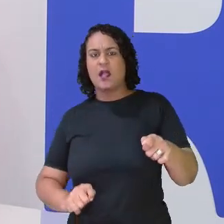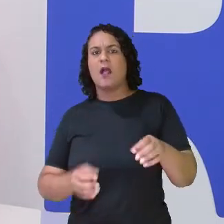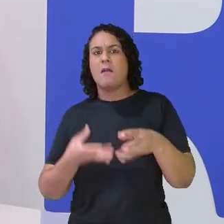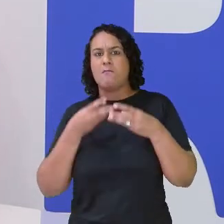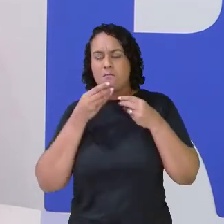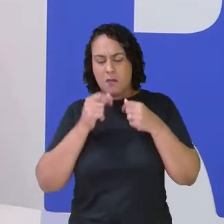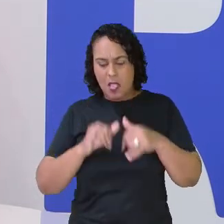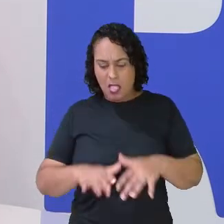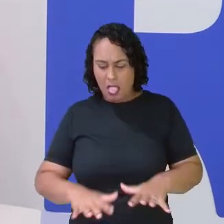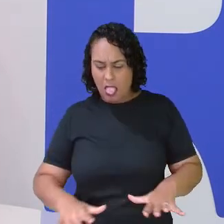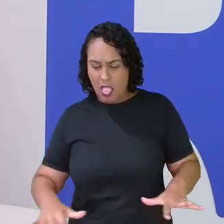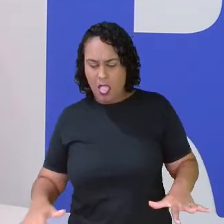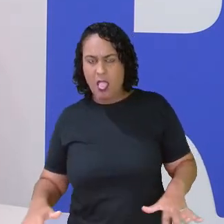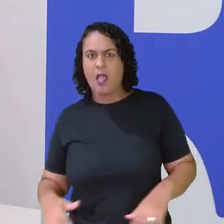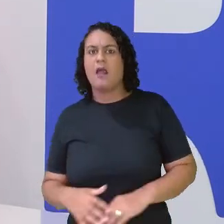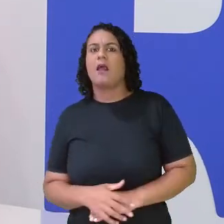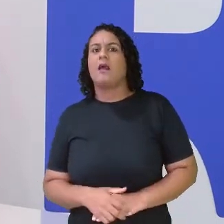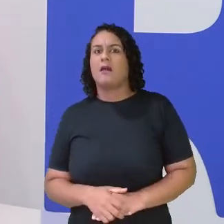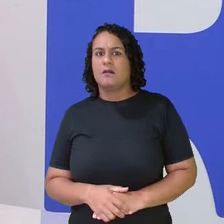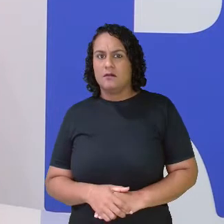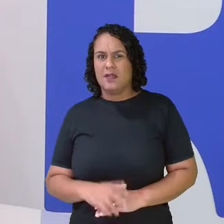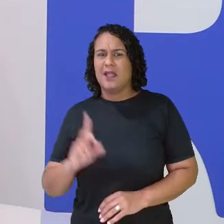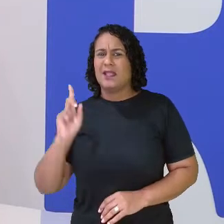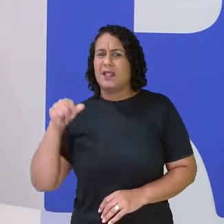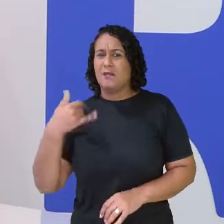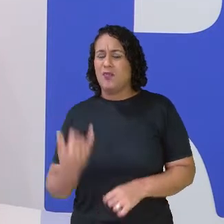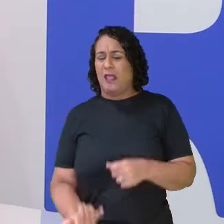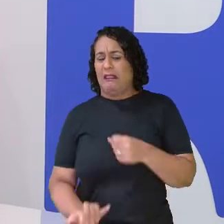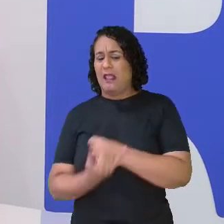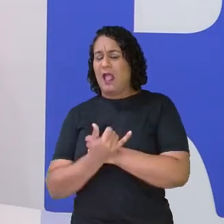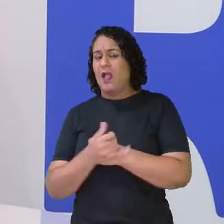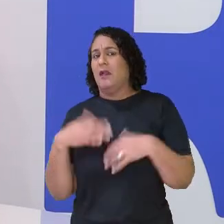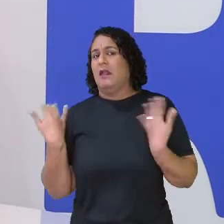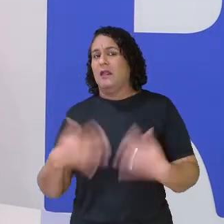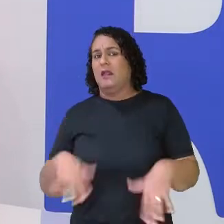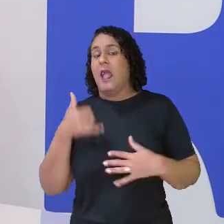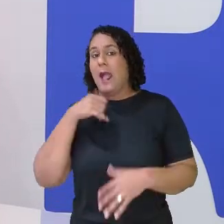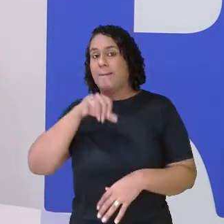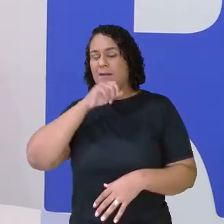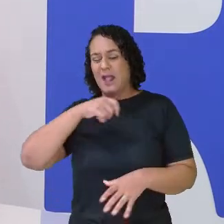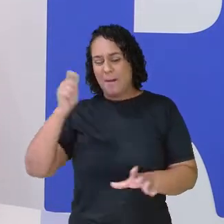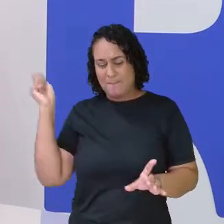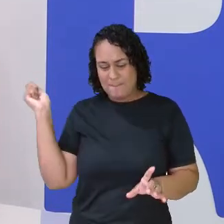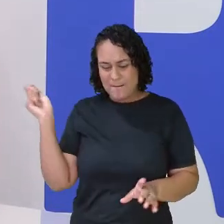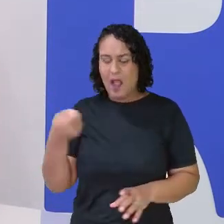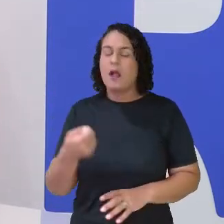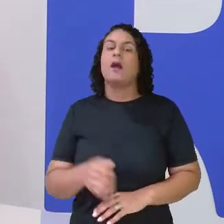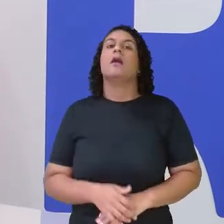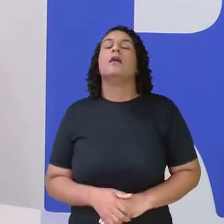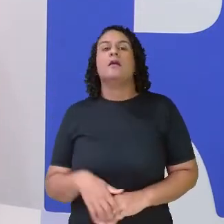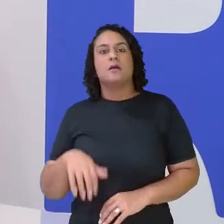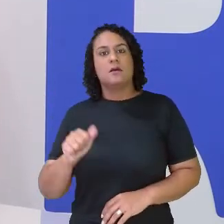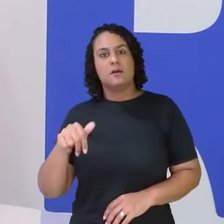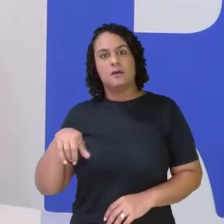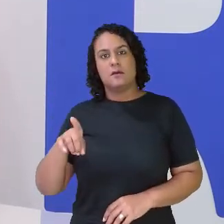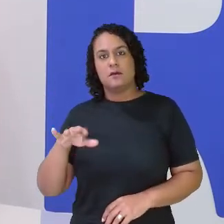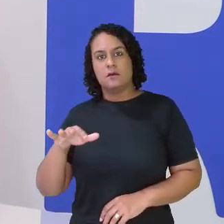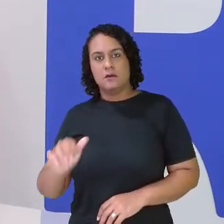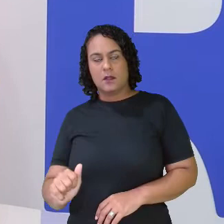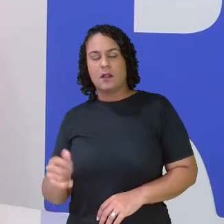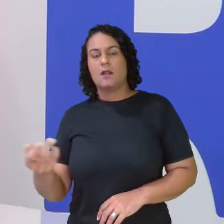molhar tudo e a chinela ia cantar. Então ela fez aí uma brincadeira no final. Andreina disse, se eu encher vai